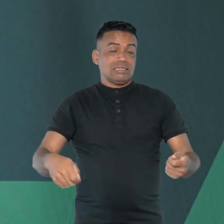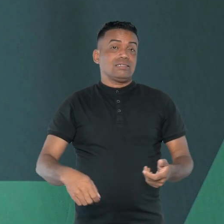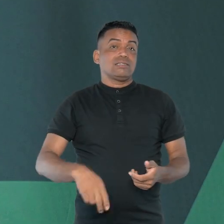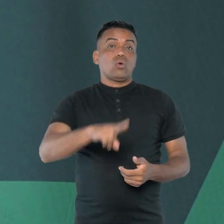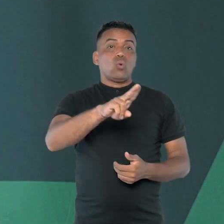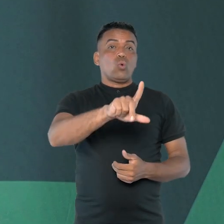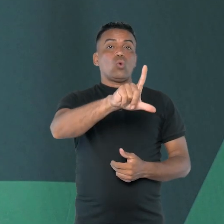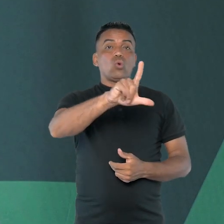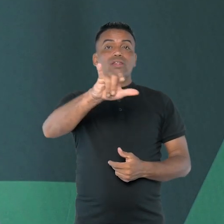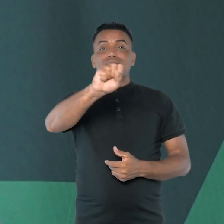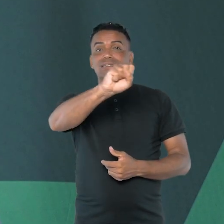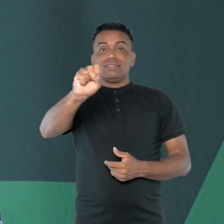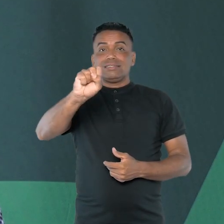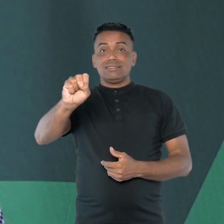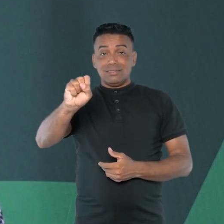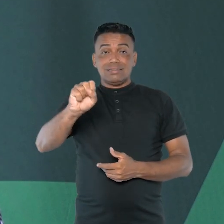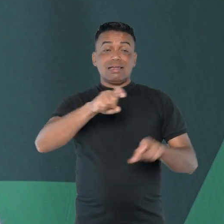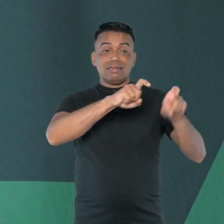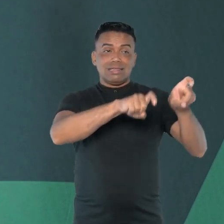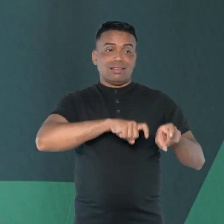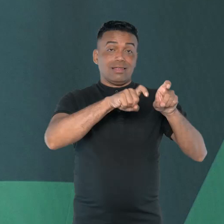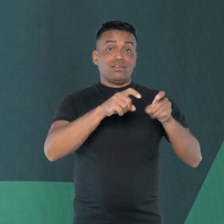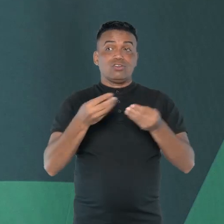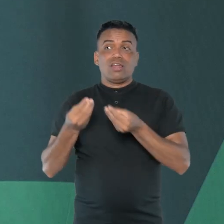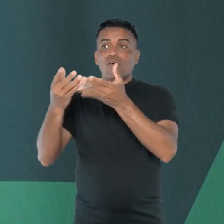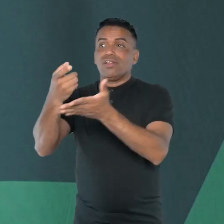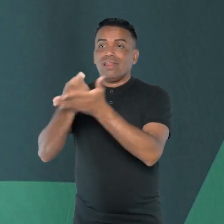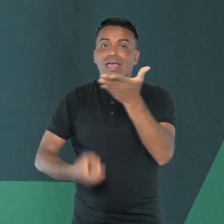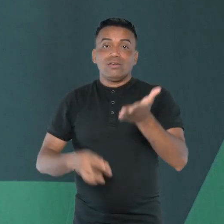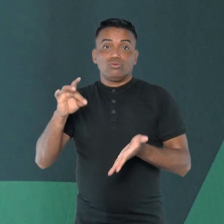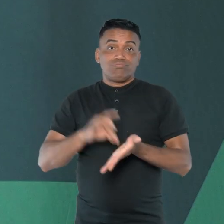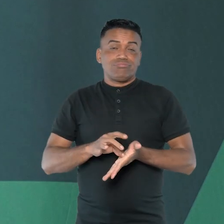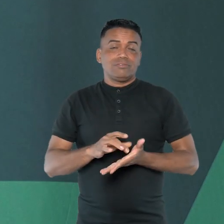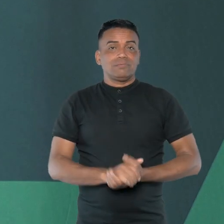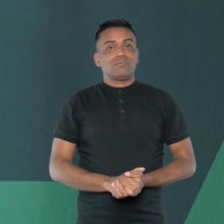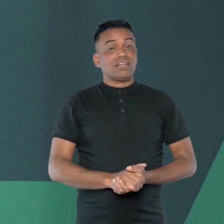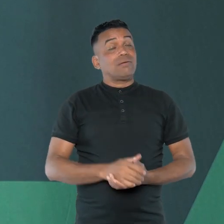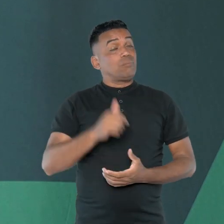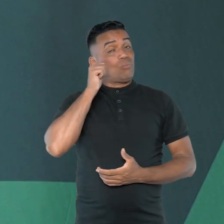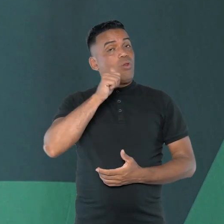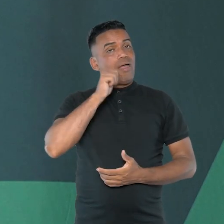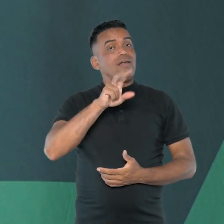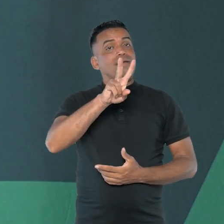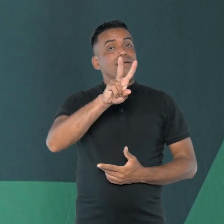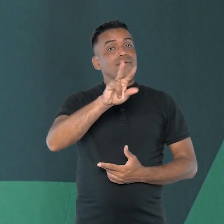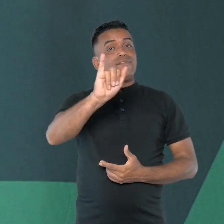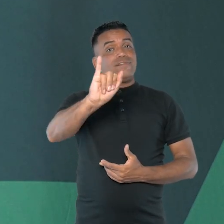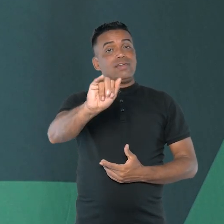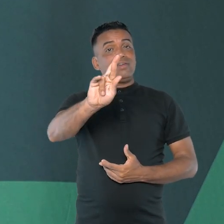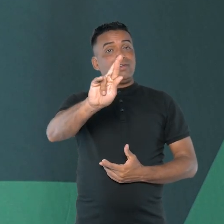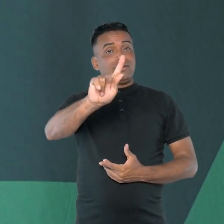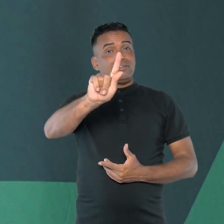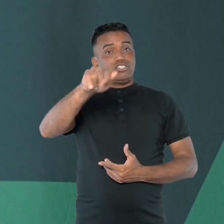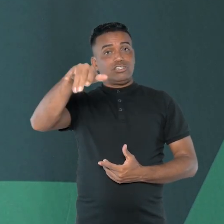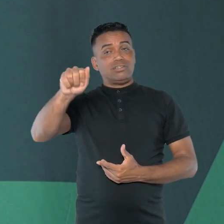Ulisses sertanejo, decretou Virgínia ao devolver os originais. Aí vem a nota da Virgínia. A versão disseminada por